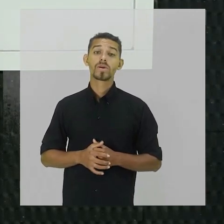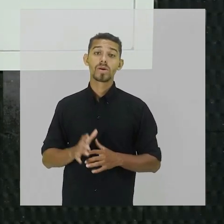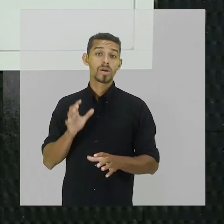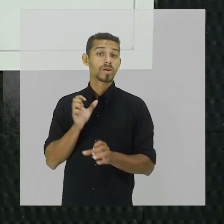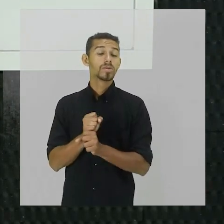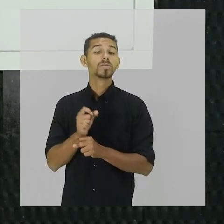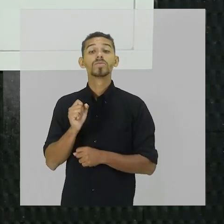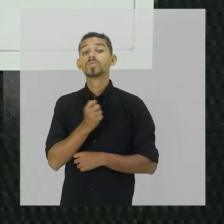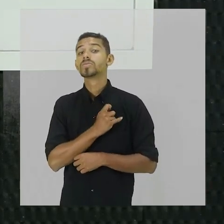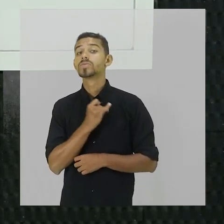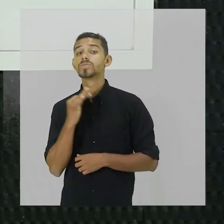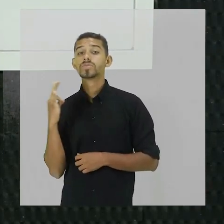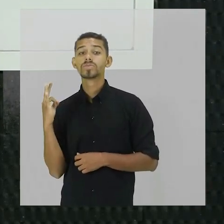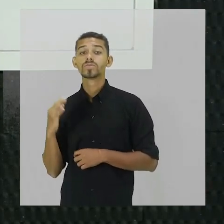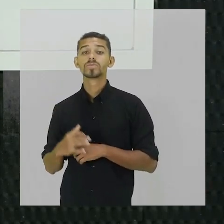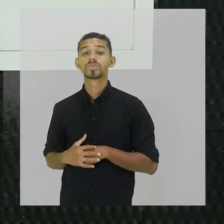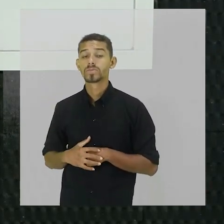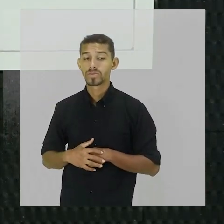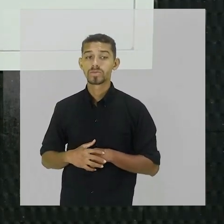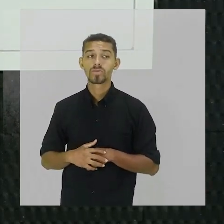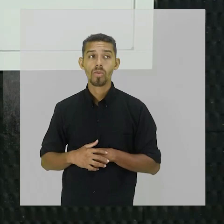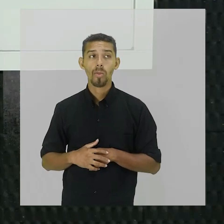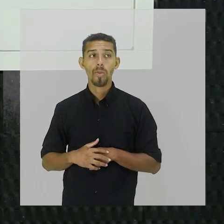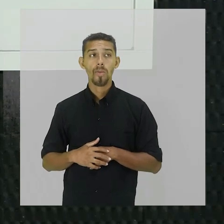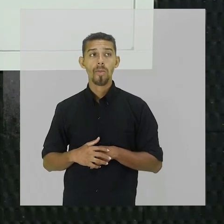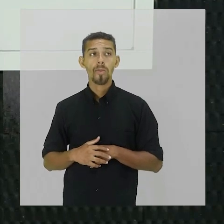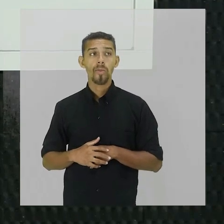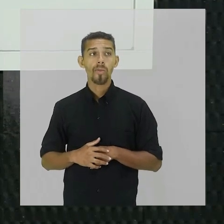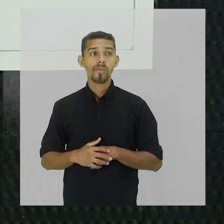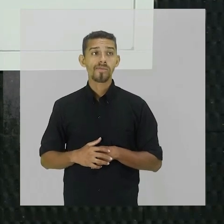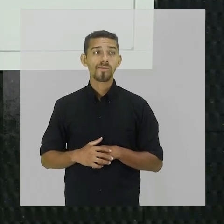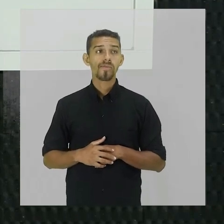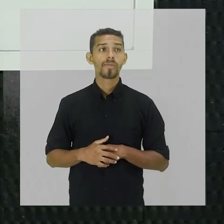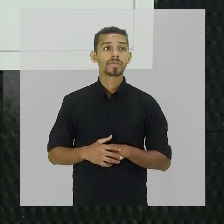igual a quanto? Dividir 900 por 5.